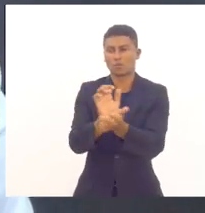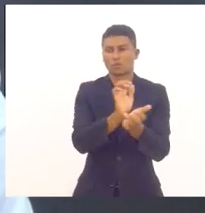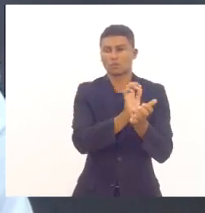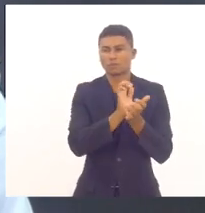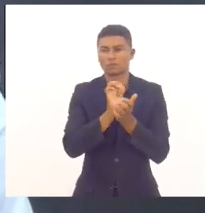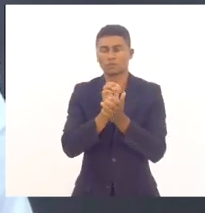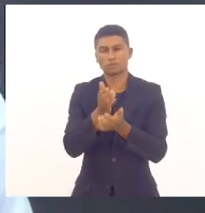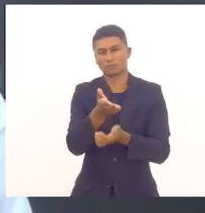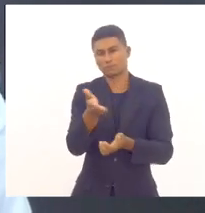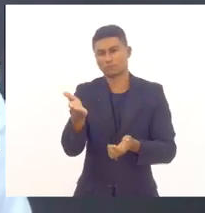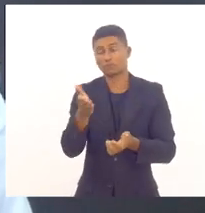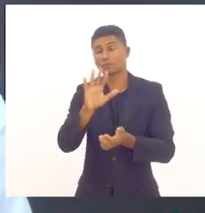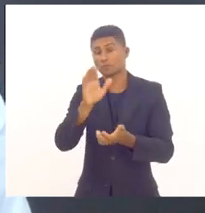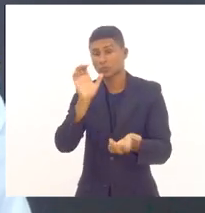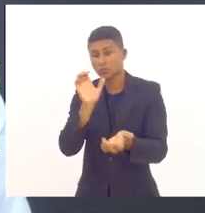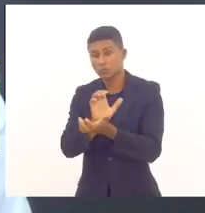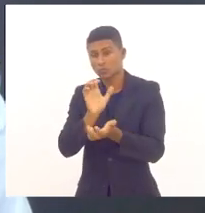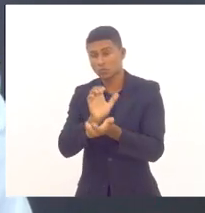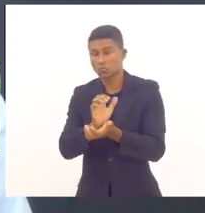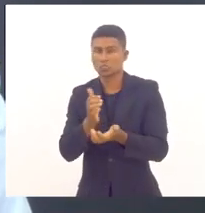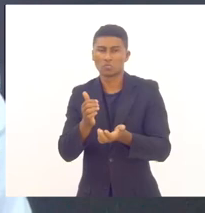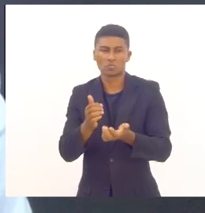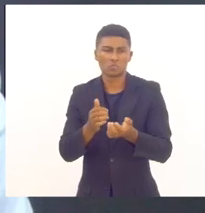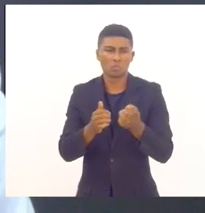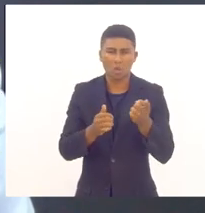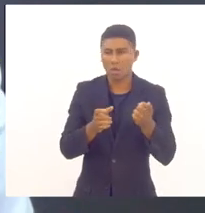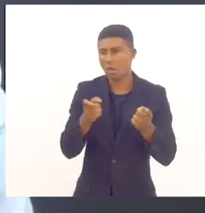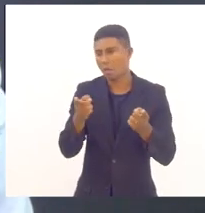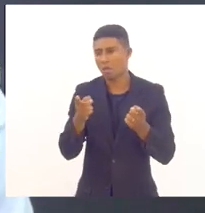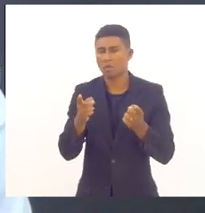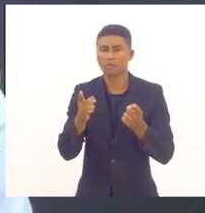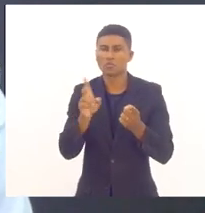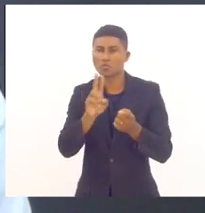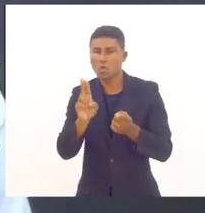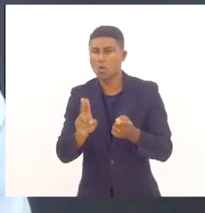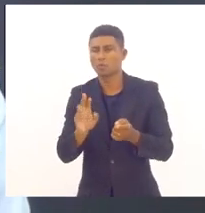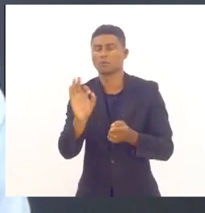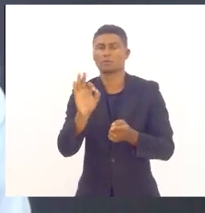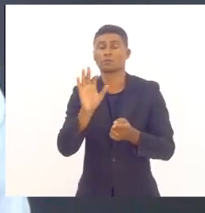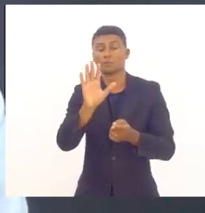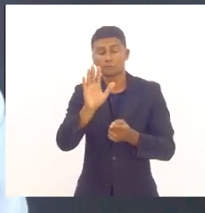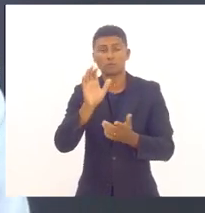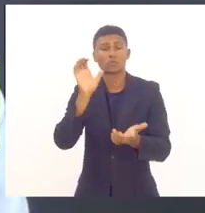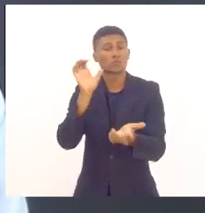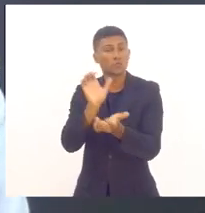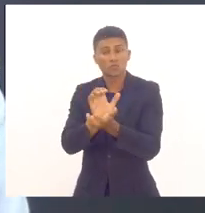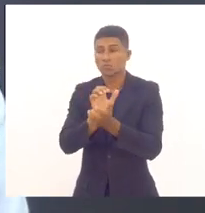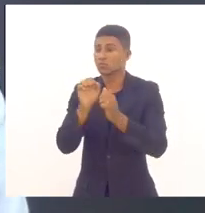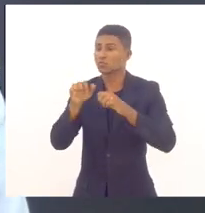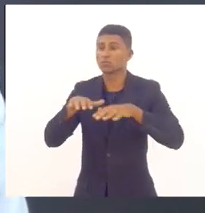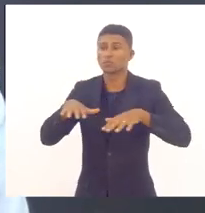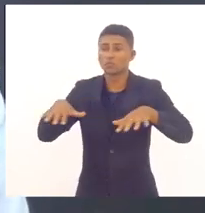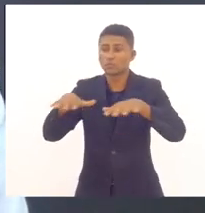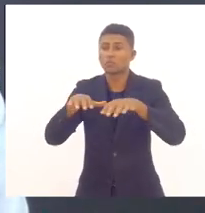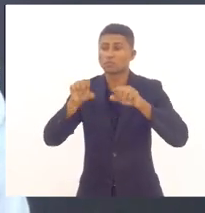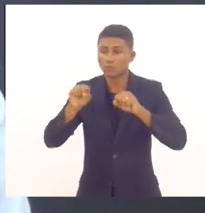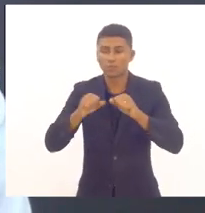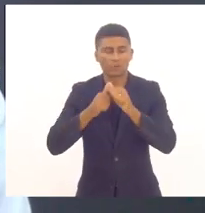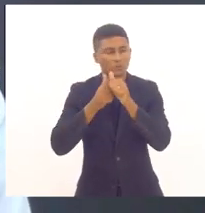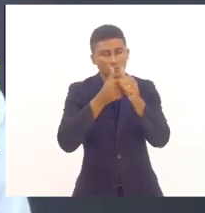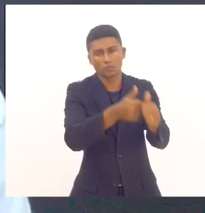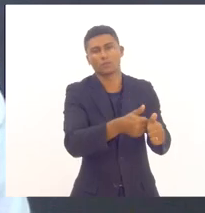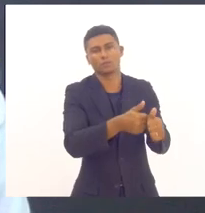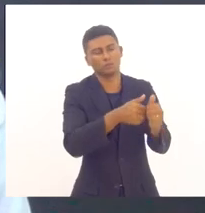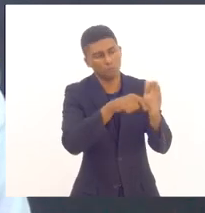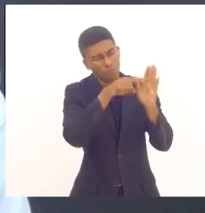lá não é citada a Federação A ou Federação B, as federações também poderiam acompanhar para fiscalizar